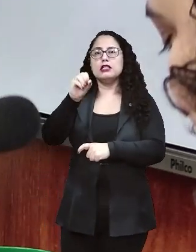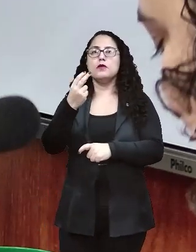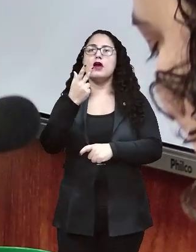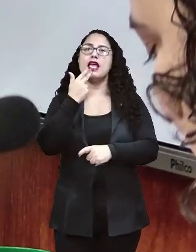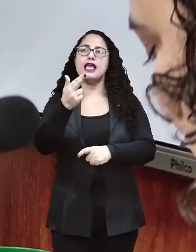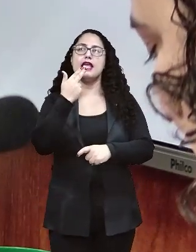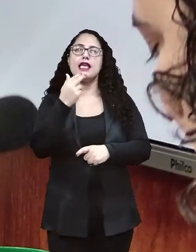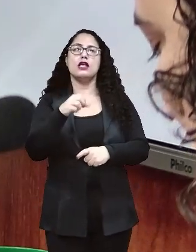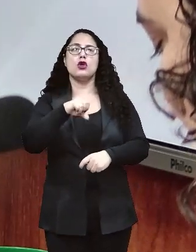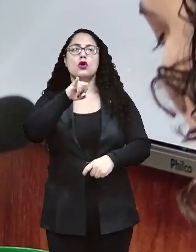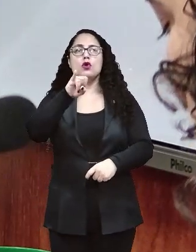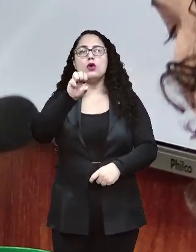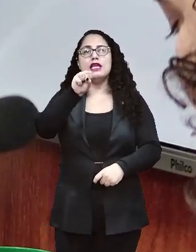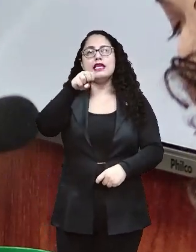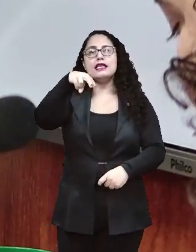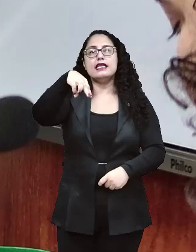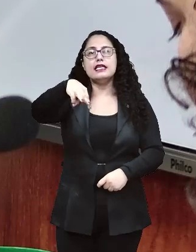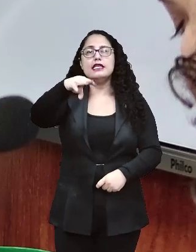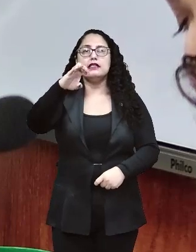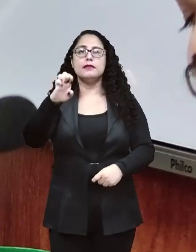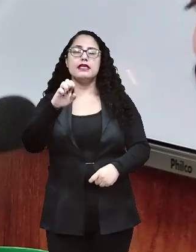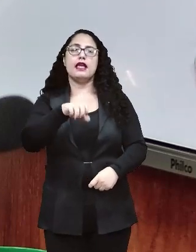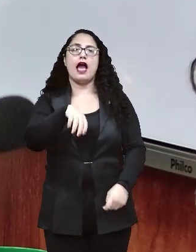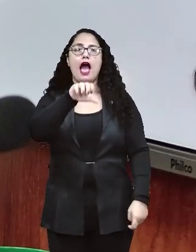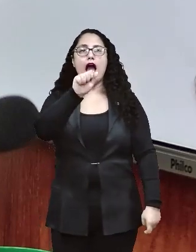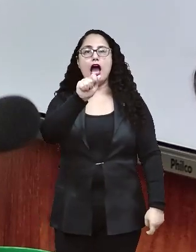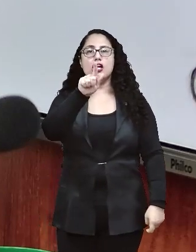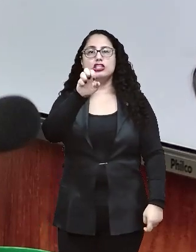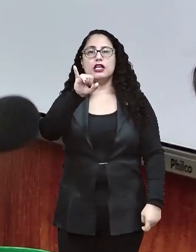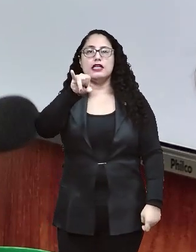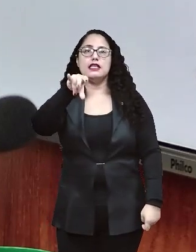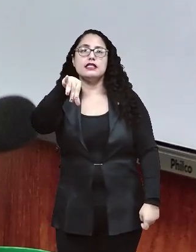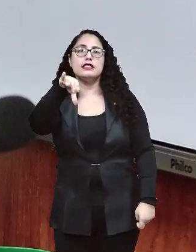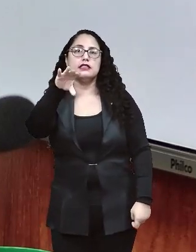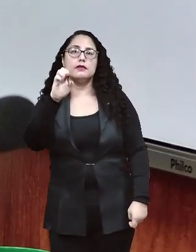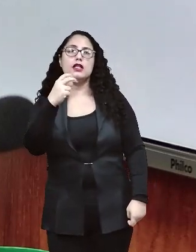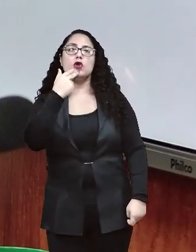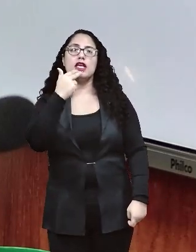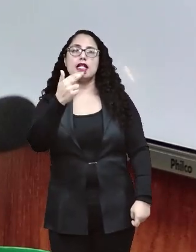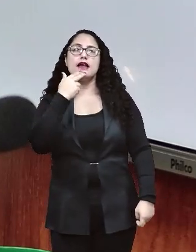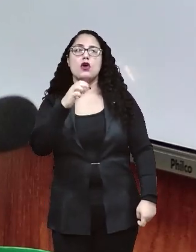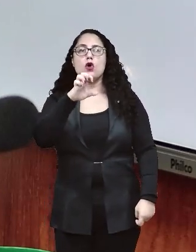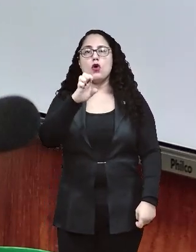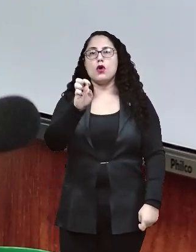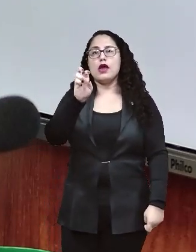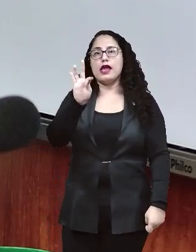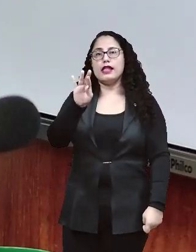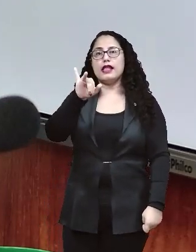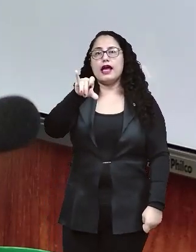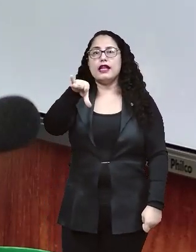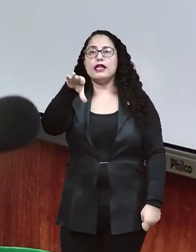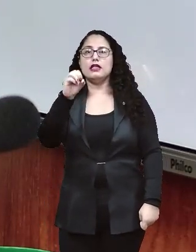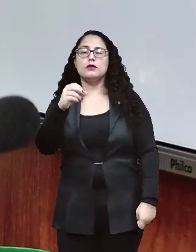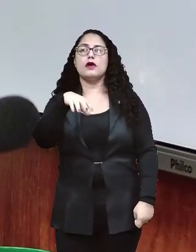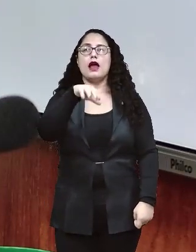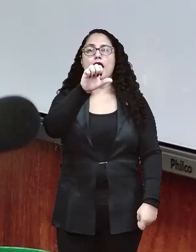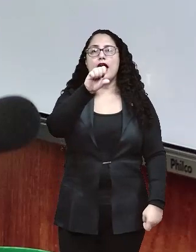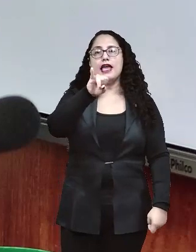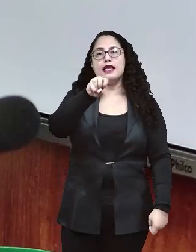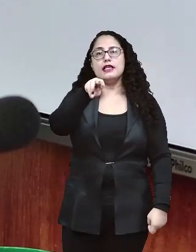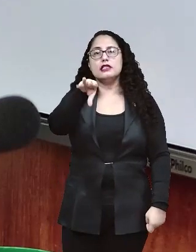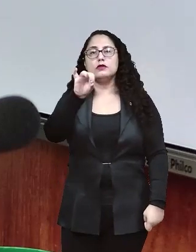lá do isme, né, que é ageísme, né, que no inglês o etarismo é ageísme, e aí vem o